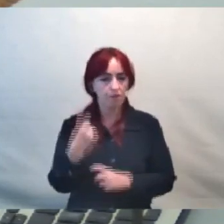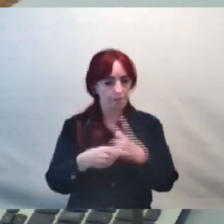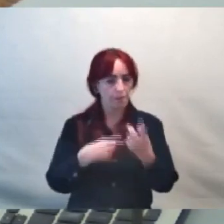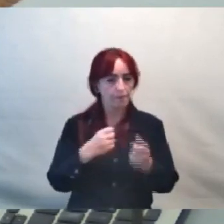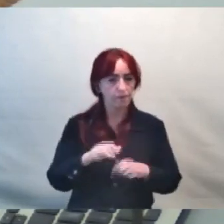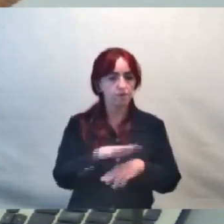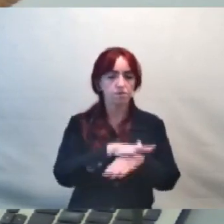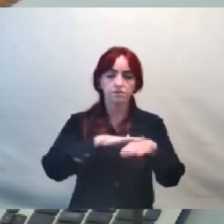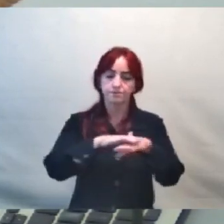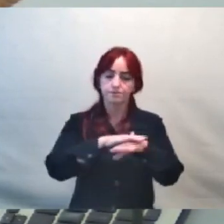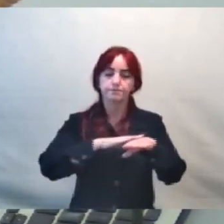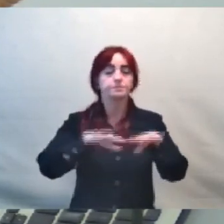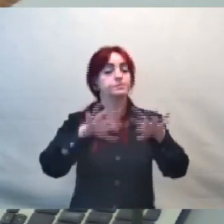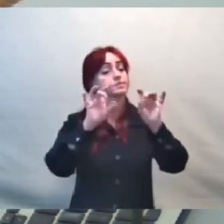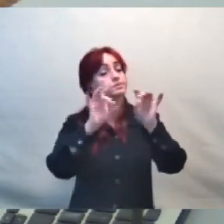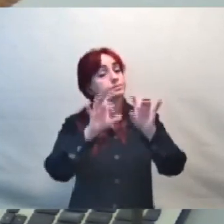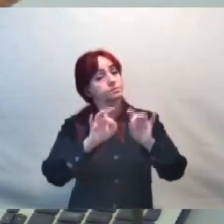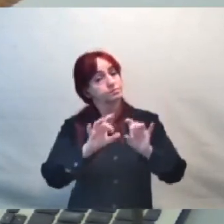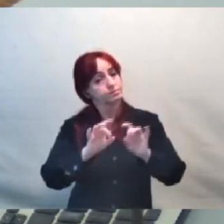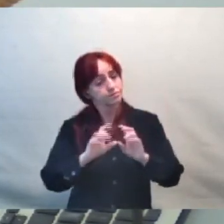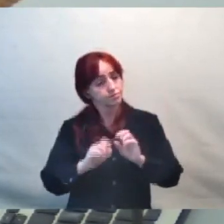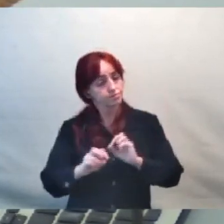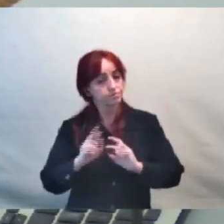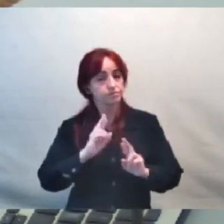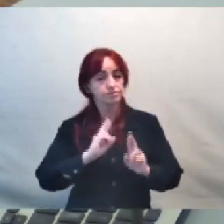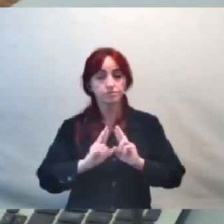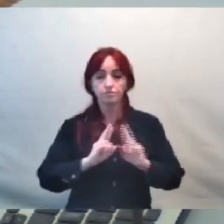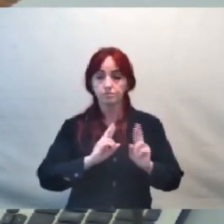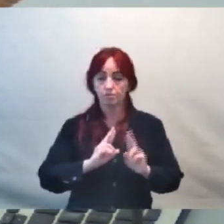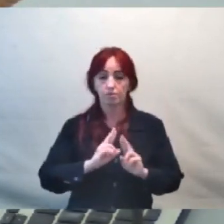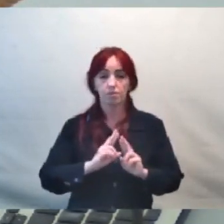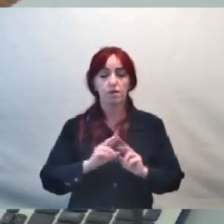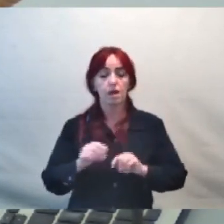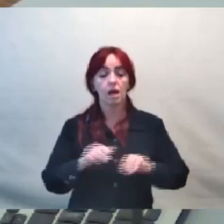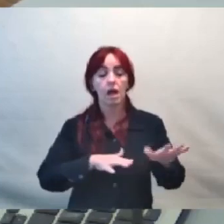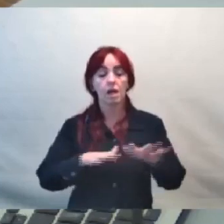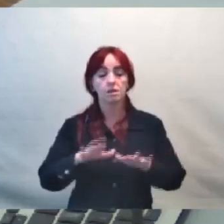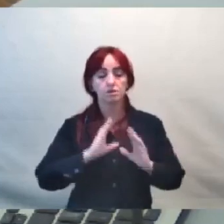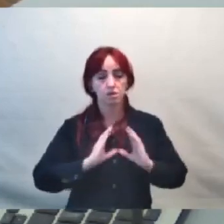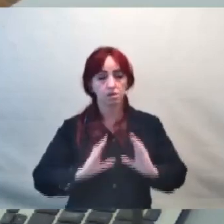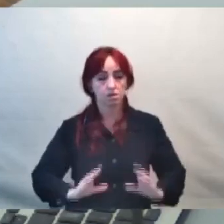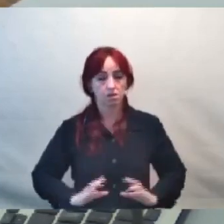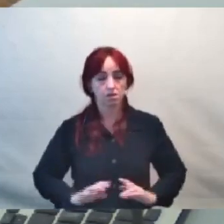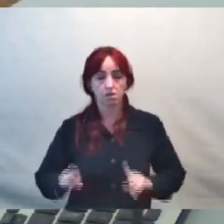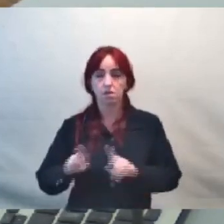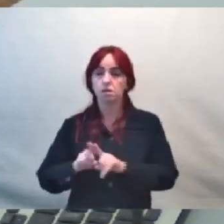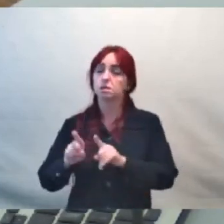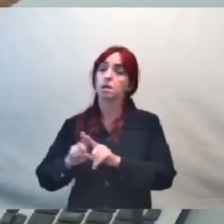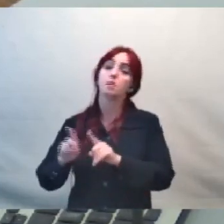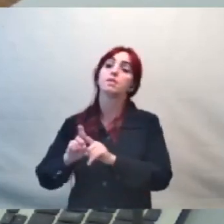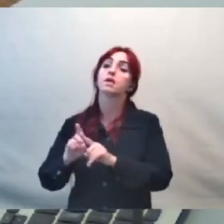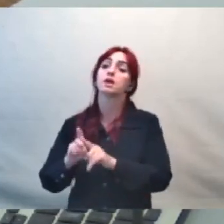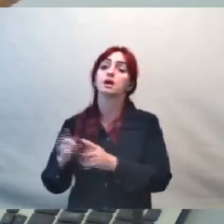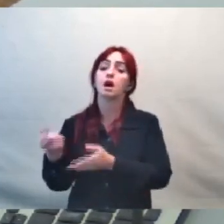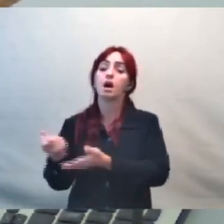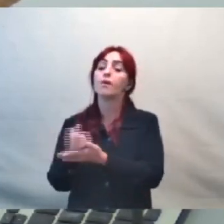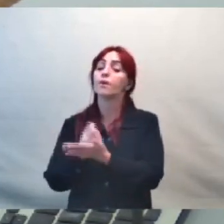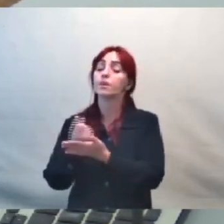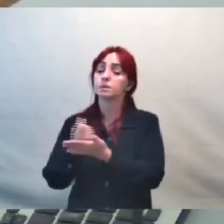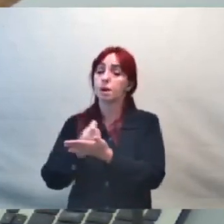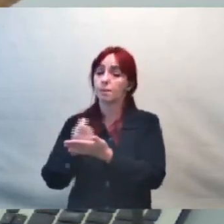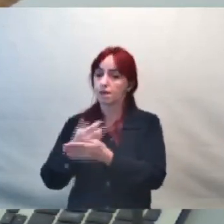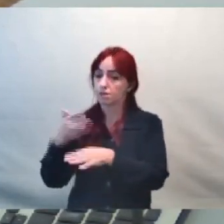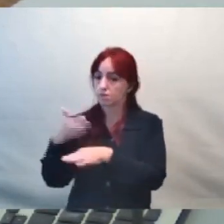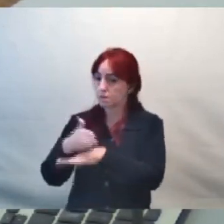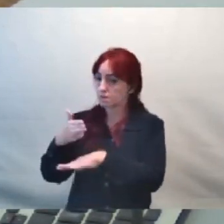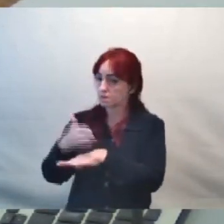especialmente no que se refere às ações de cidadania. Em relação ao orçamento participativo, a gente queria saber